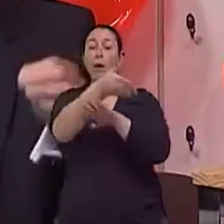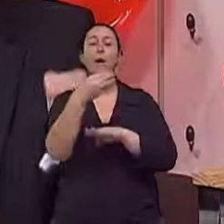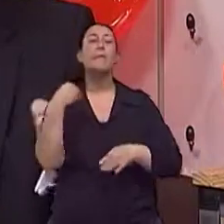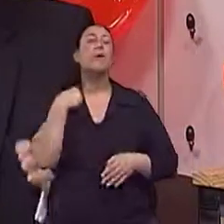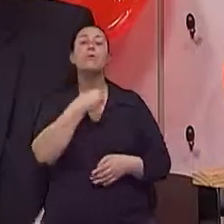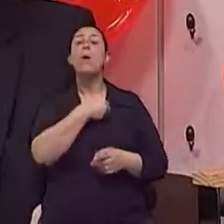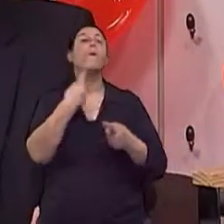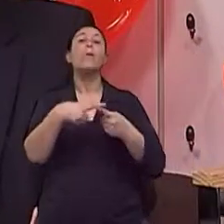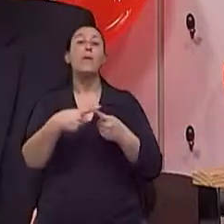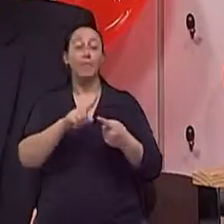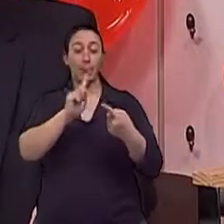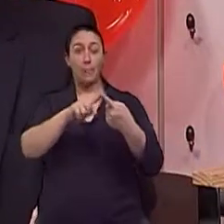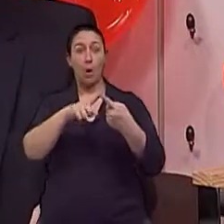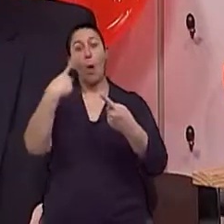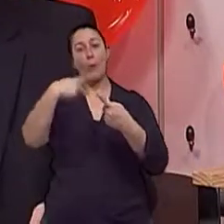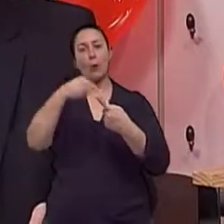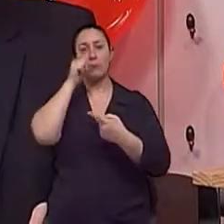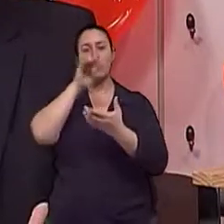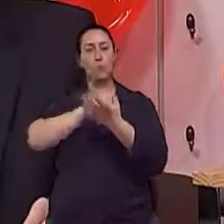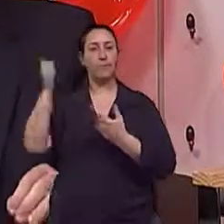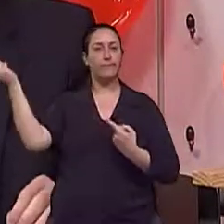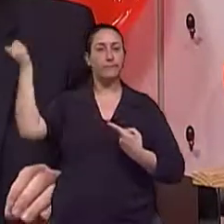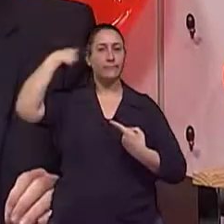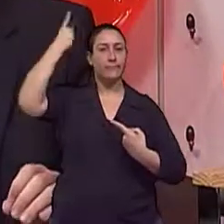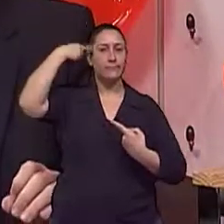o primeiro motivo é porque a mulher levou